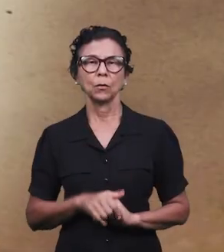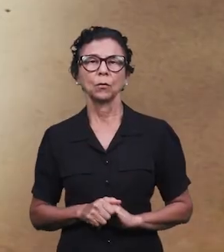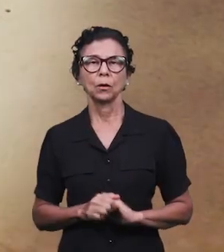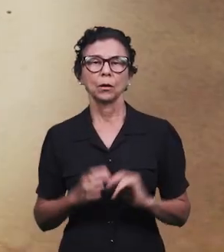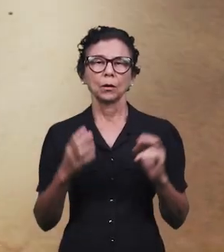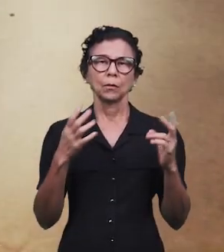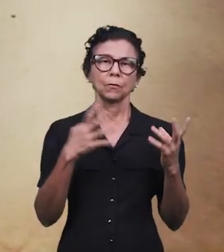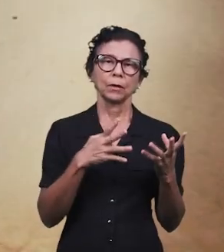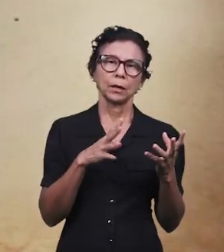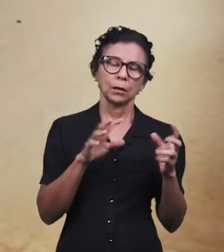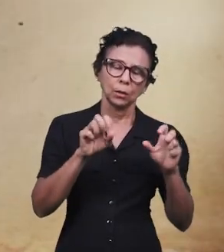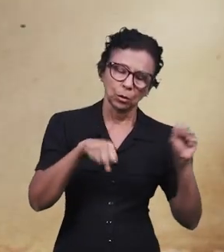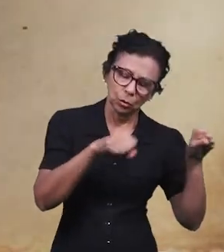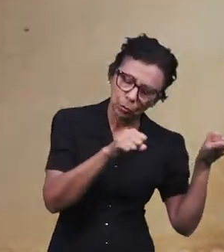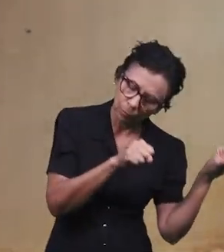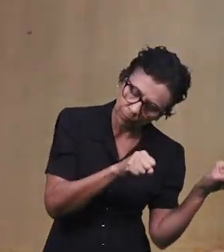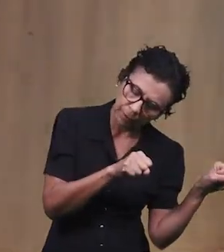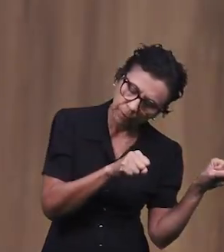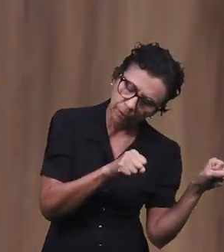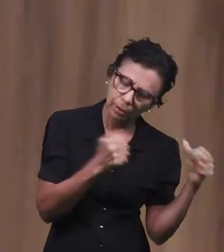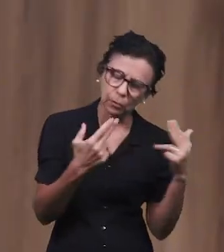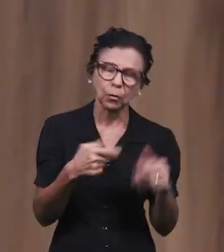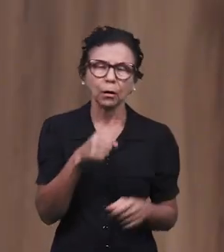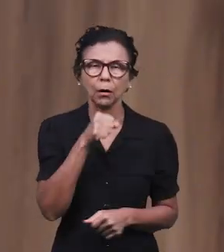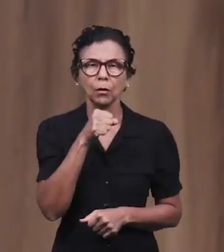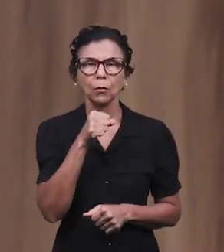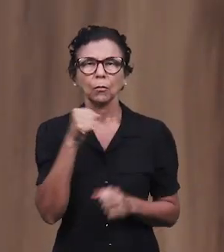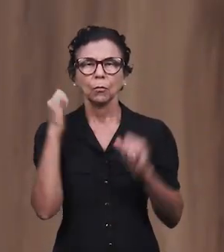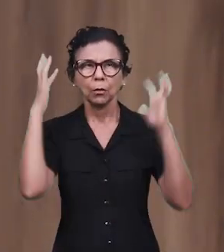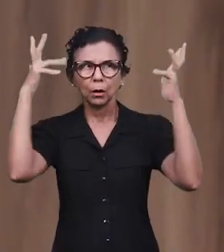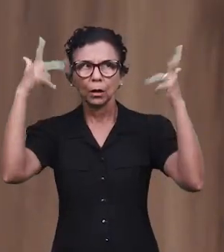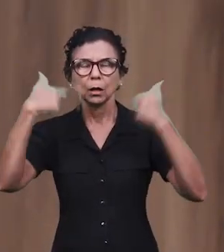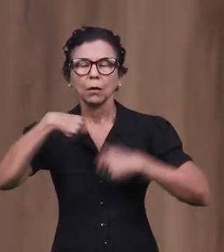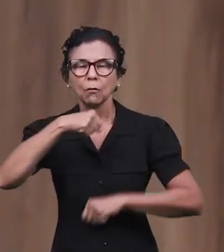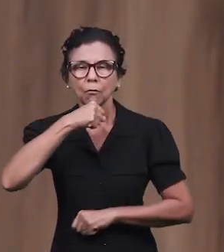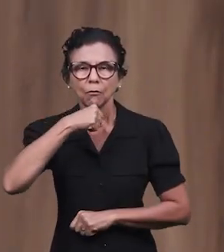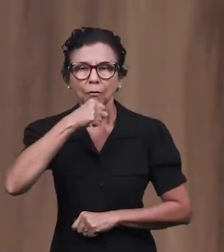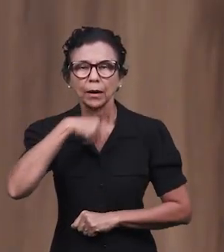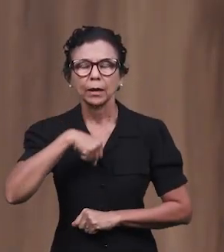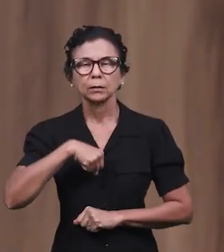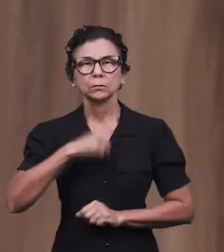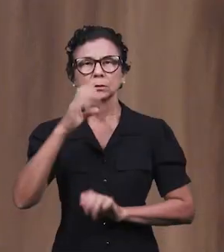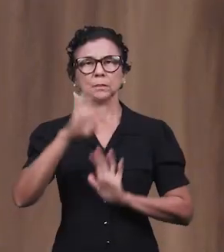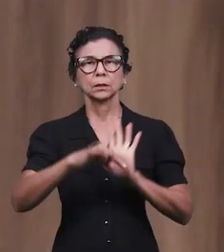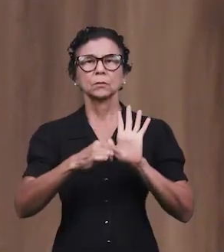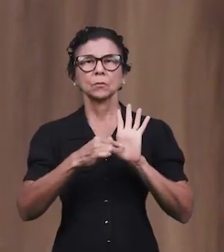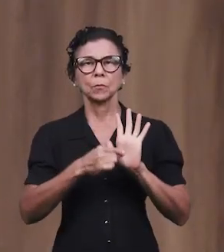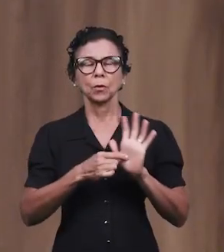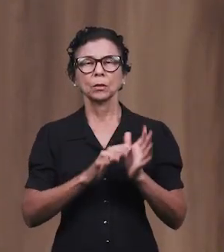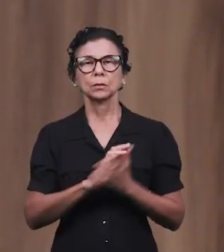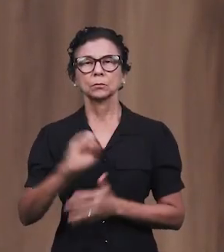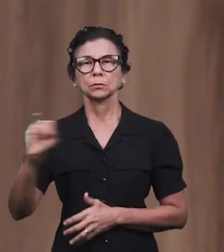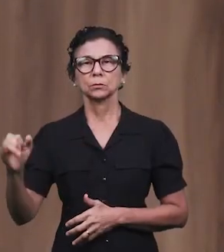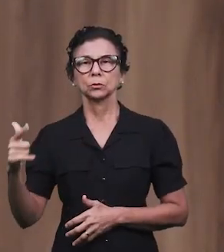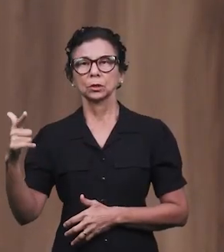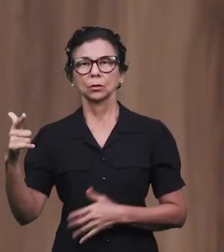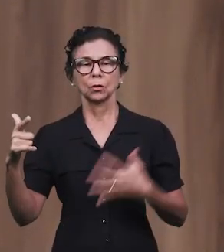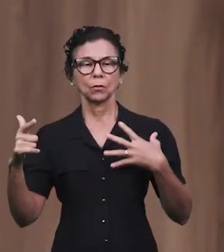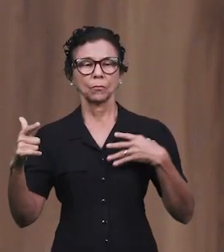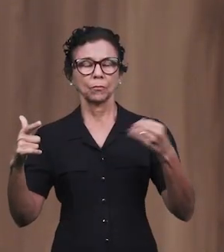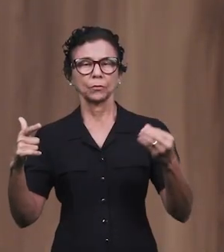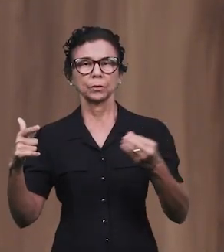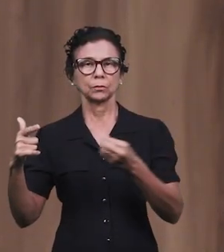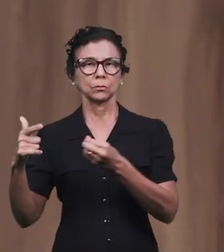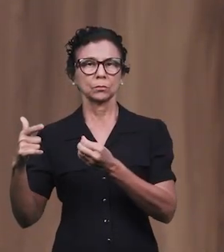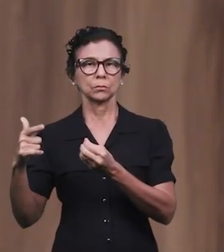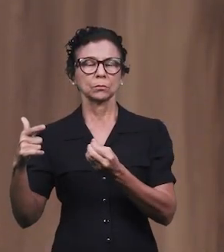quem o despertará? Este texto fala quando Jacó está abençoando ali os seus filhos,